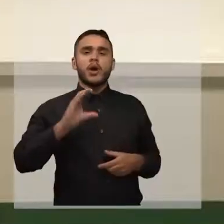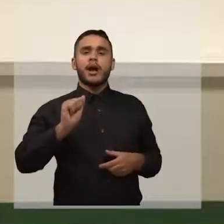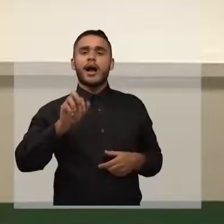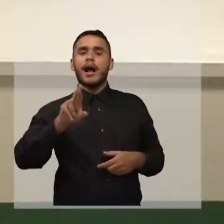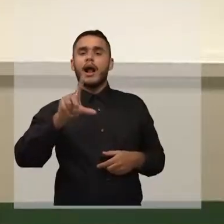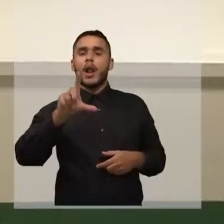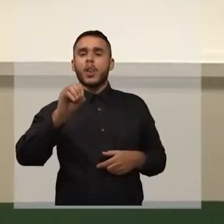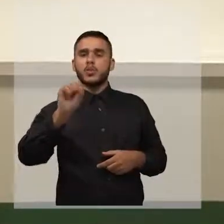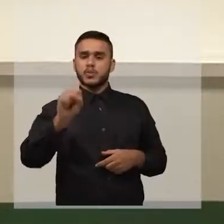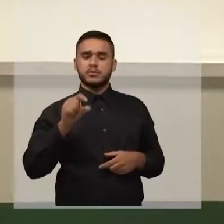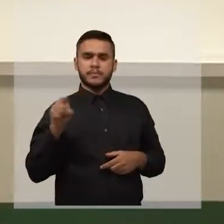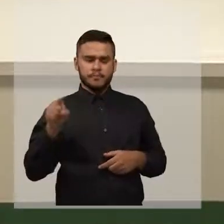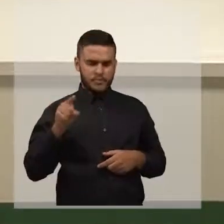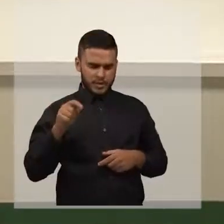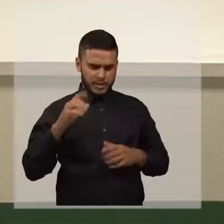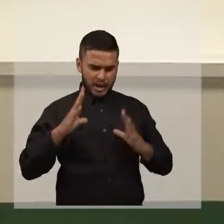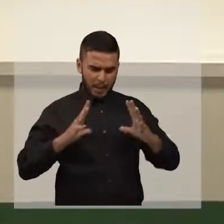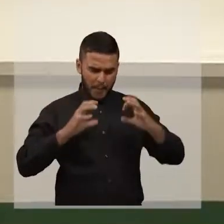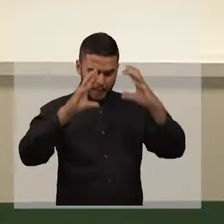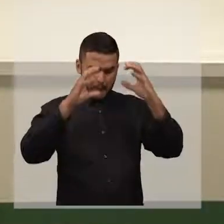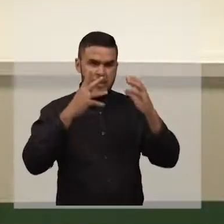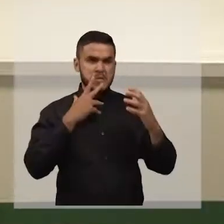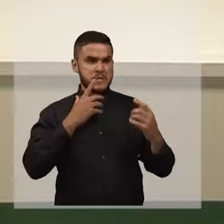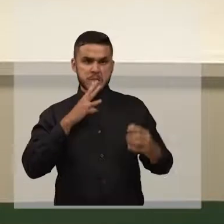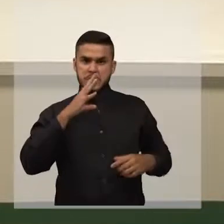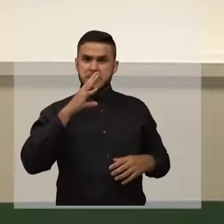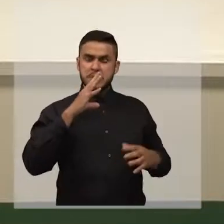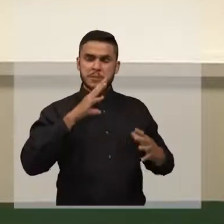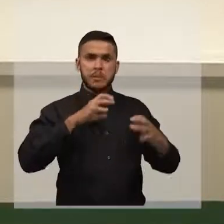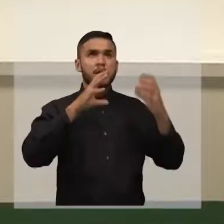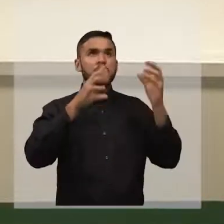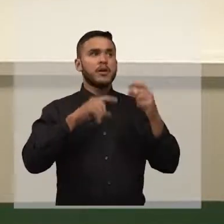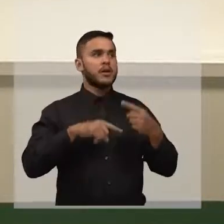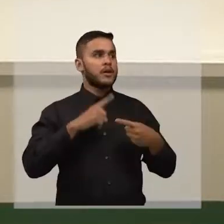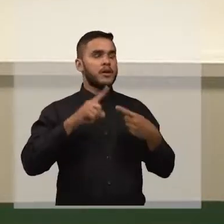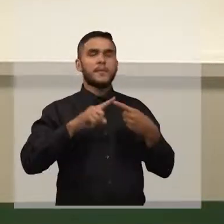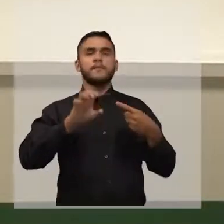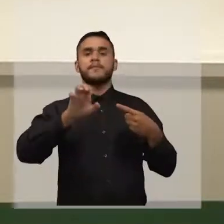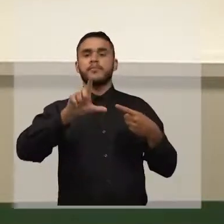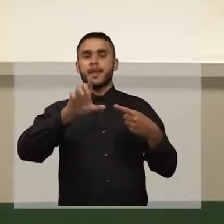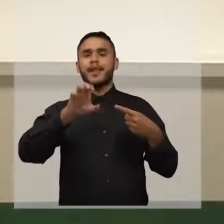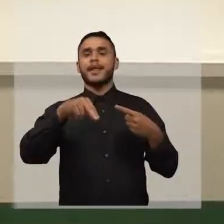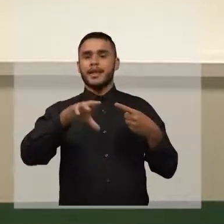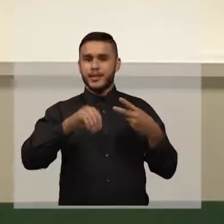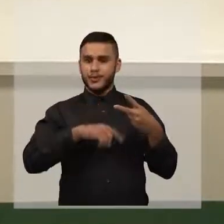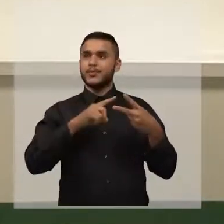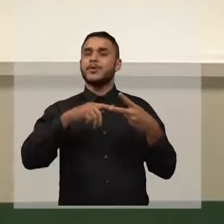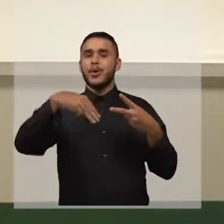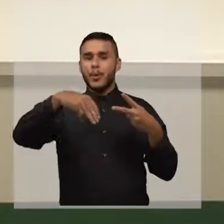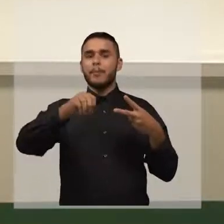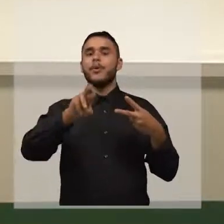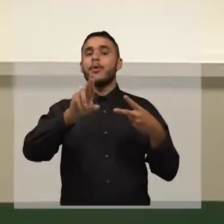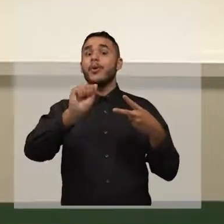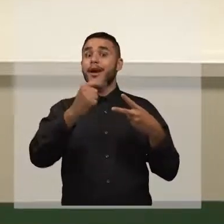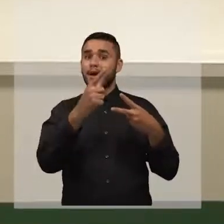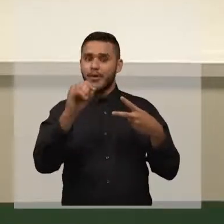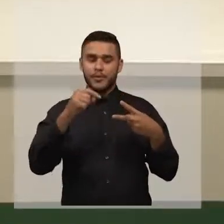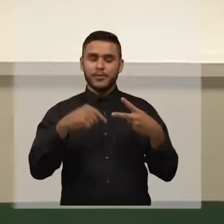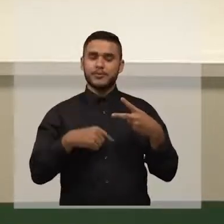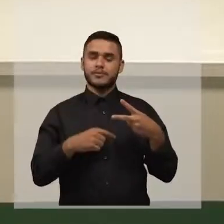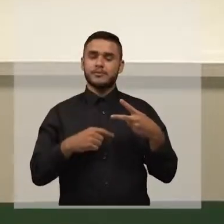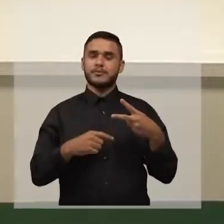nesse 1 mês e pouco, 1 mês e 15 dias, já brigou com quem? Tanto com o Heleno como com o Mourão. Brigou com o vice-presidente da República,